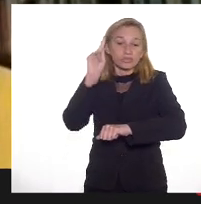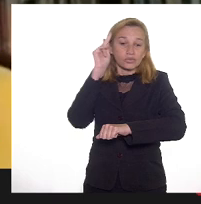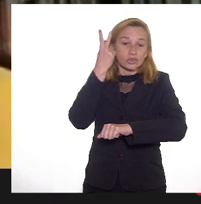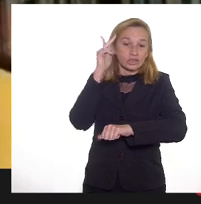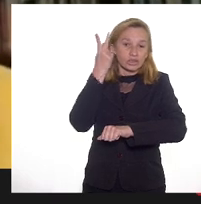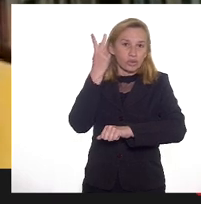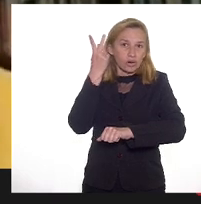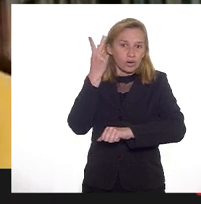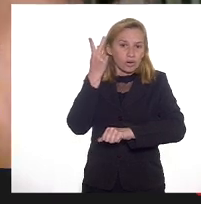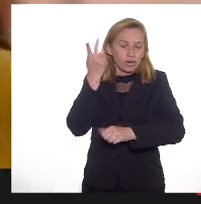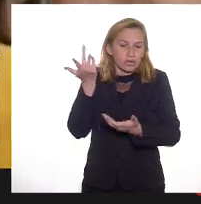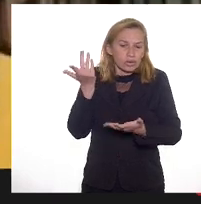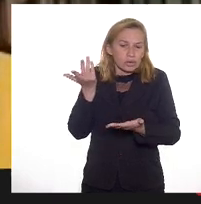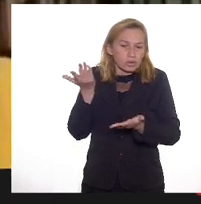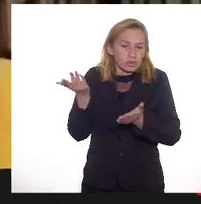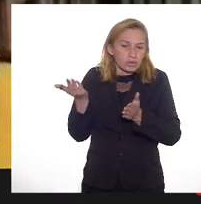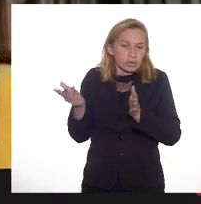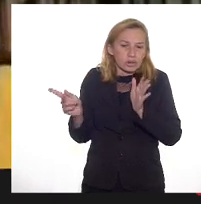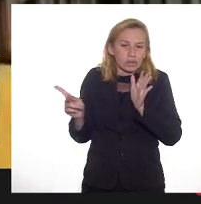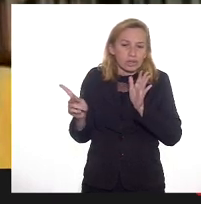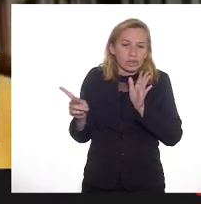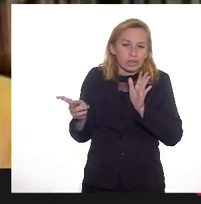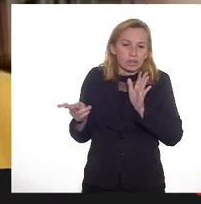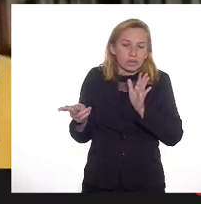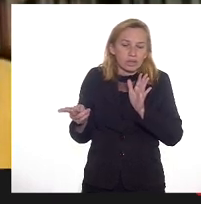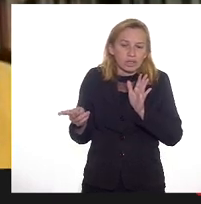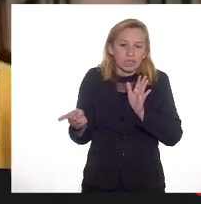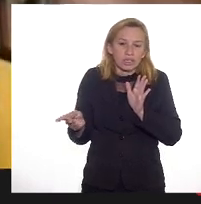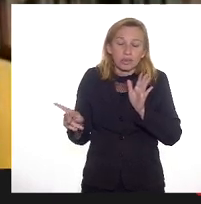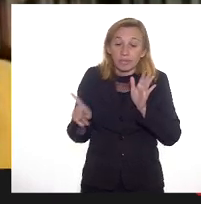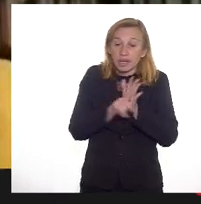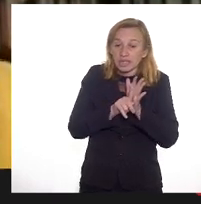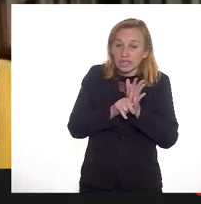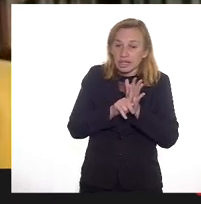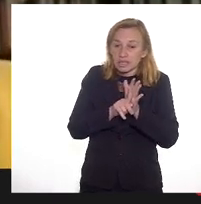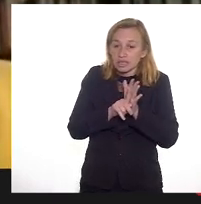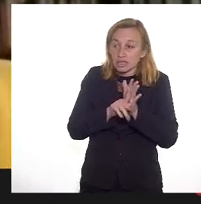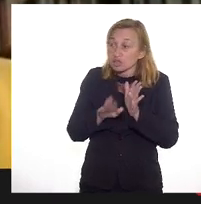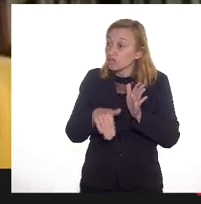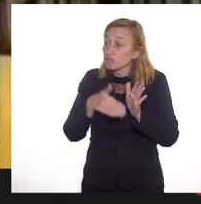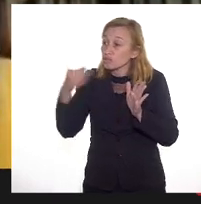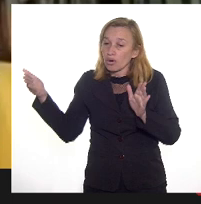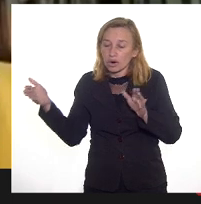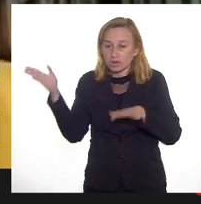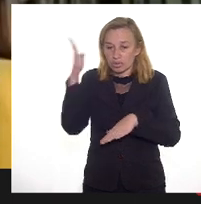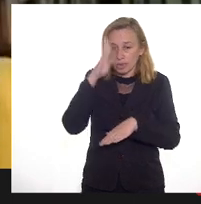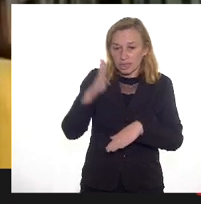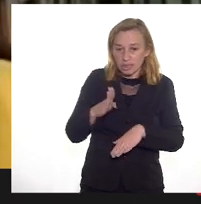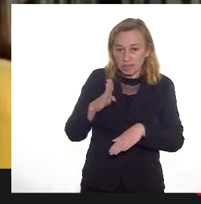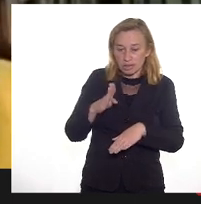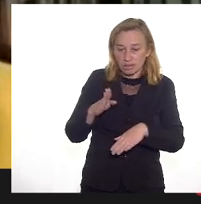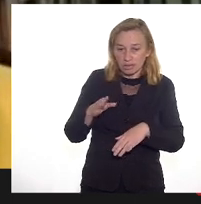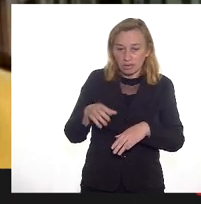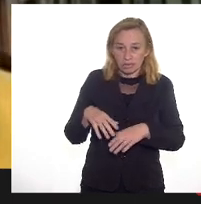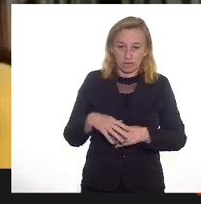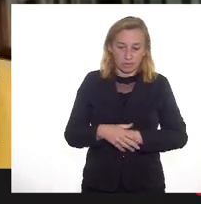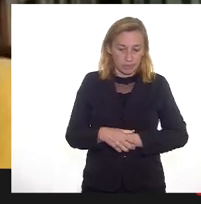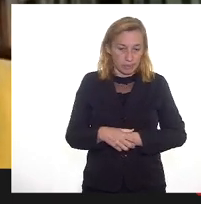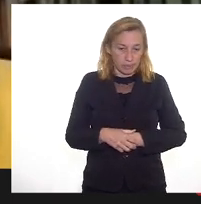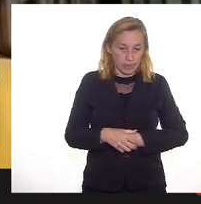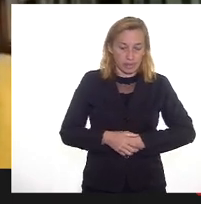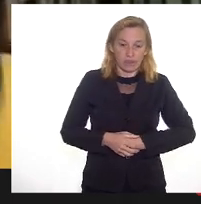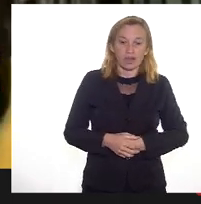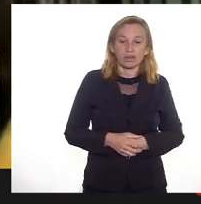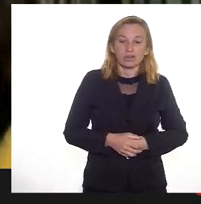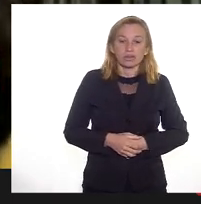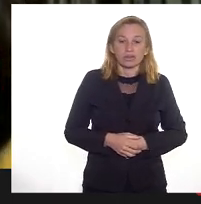como algo vindo de fora, vindo da corte, vindo da metrópole. E os agentes,